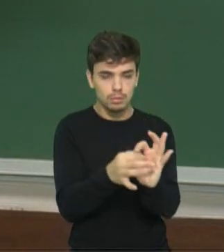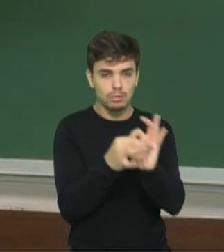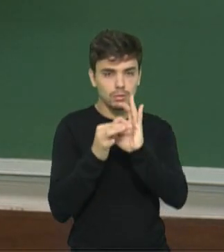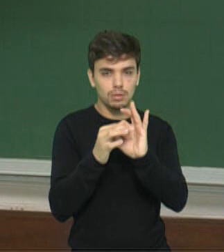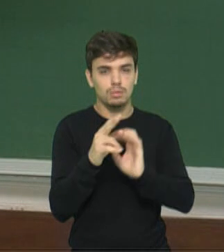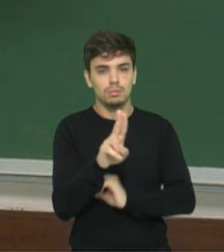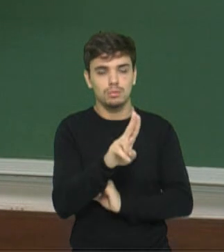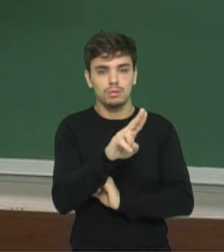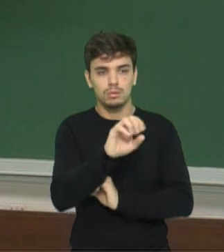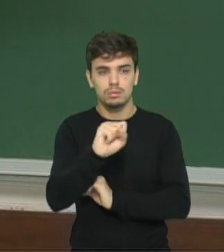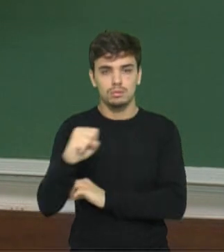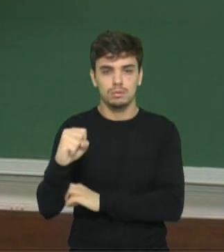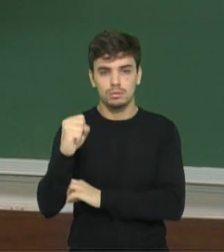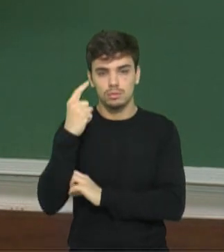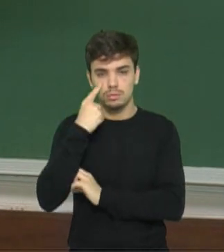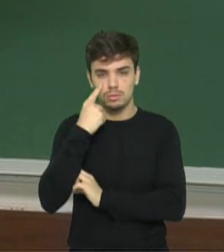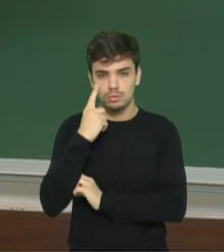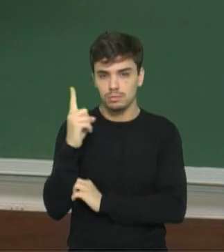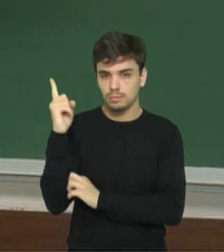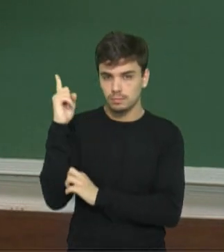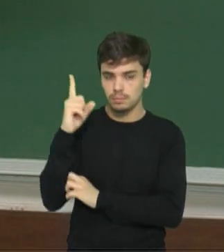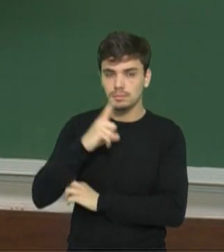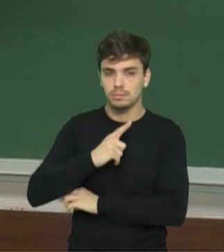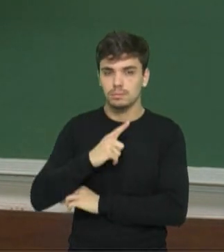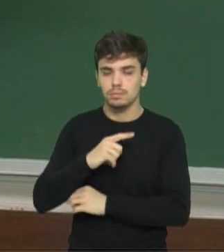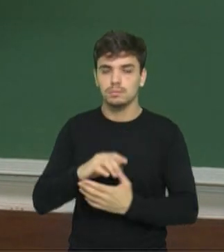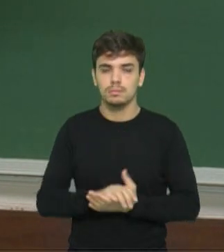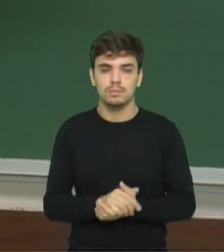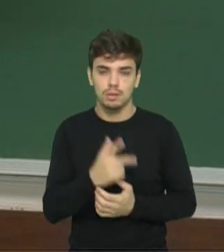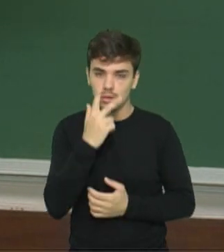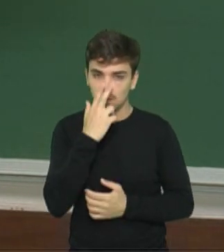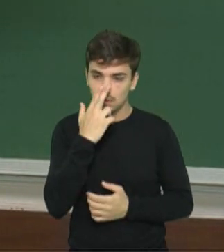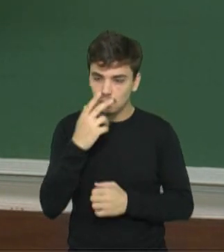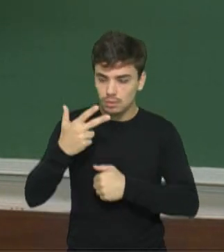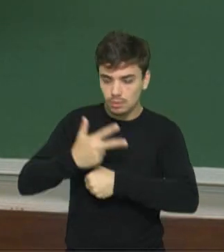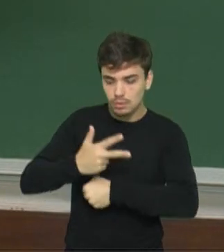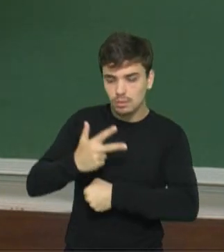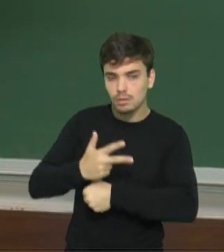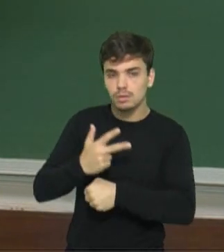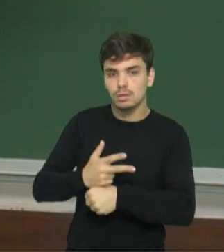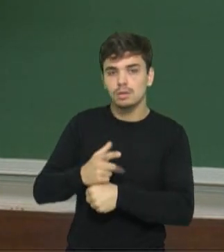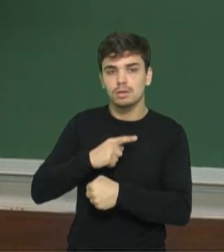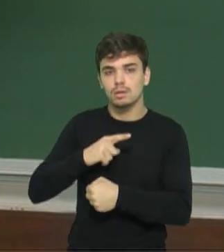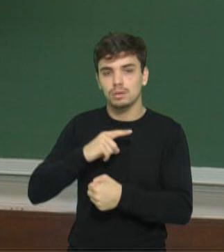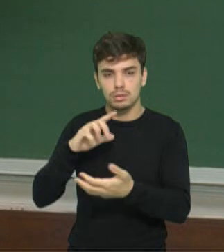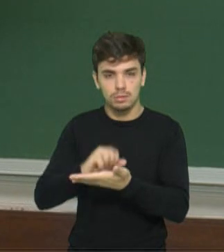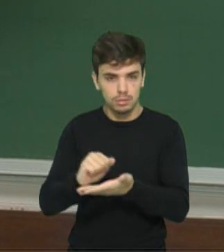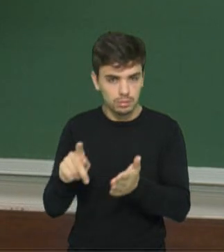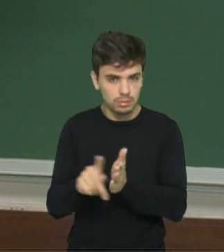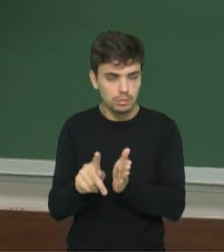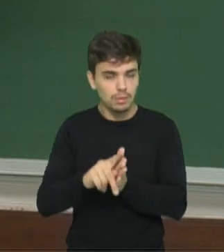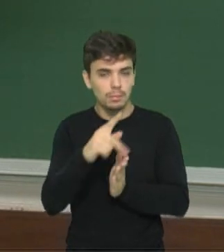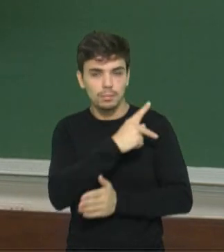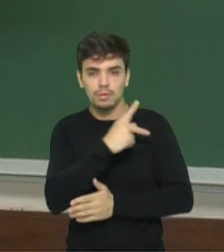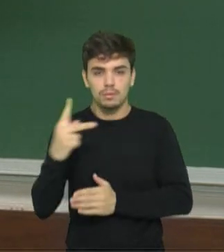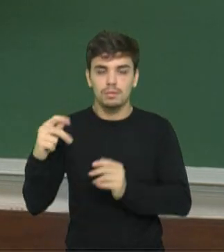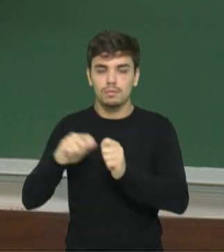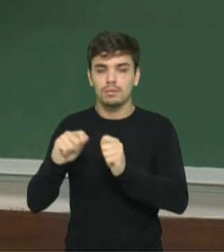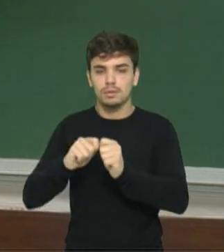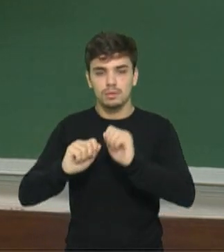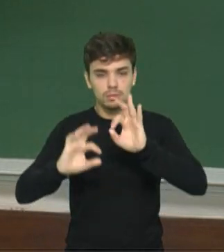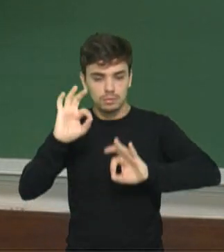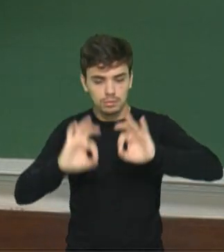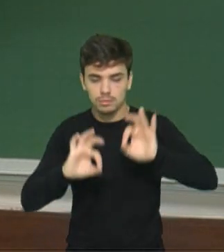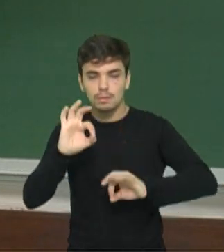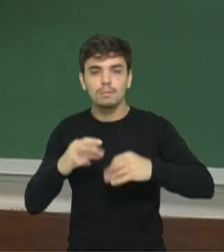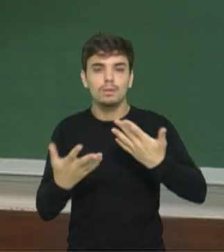Isso faz acender um sinal amarelo nos Estados Unidos. Opa, a Guatemala elegeu um presidente que está falando de reformas sociais. Lembram que